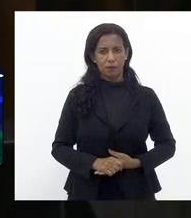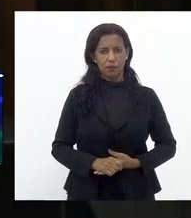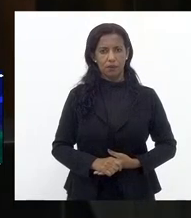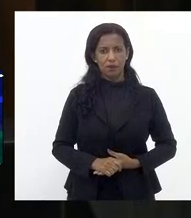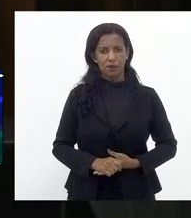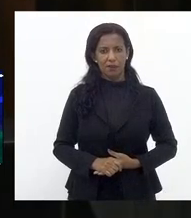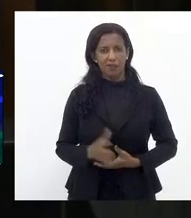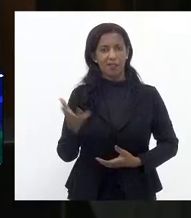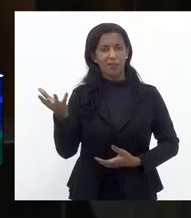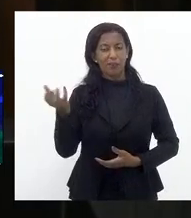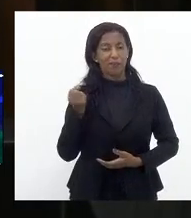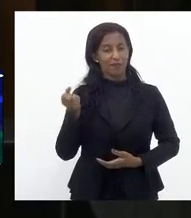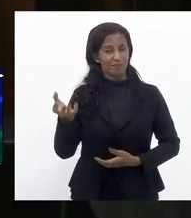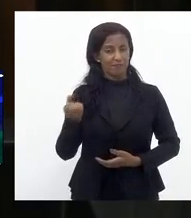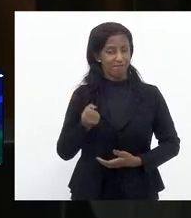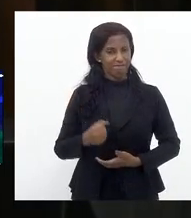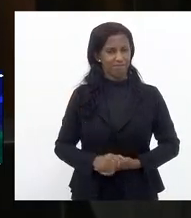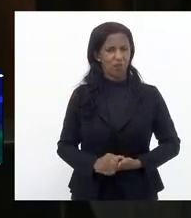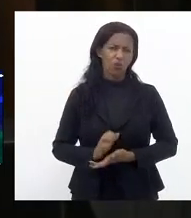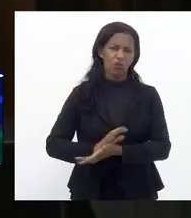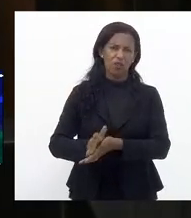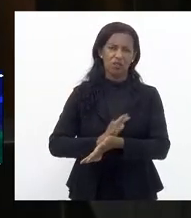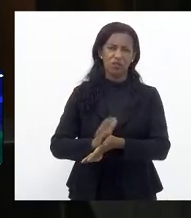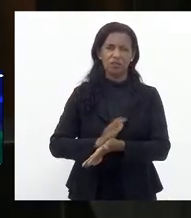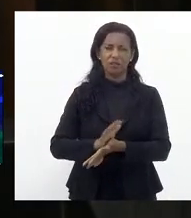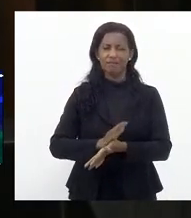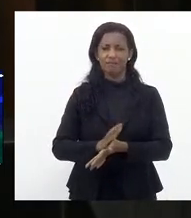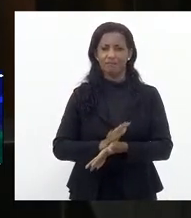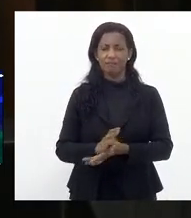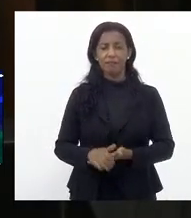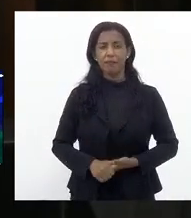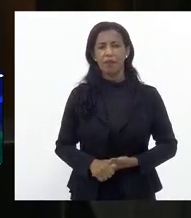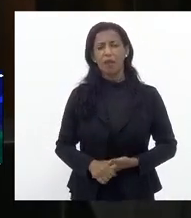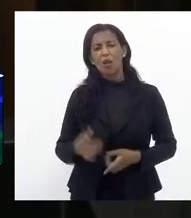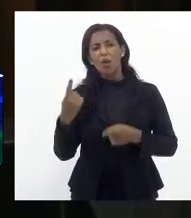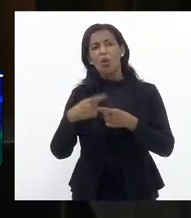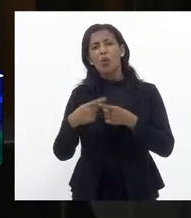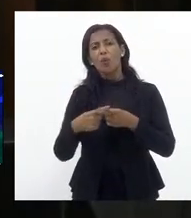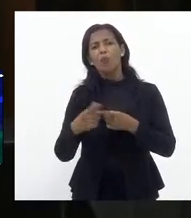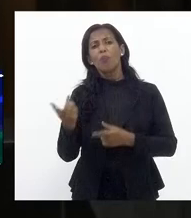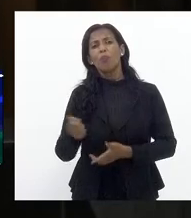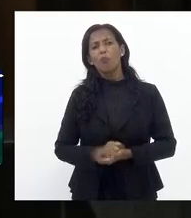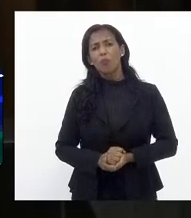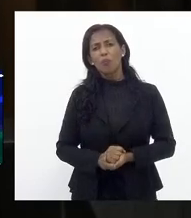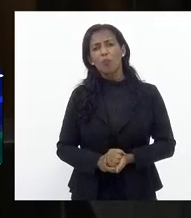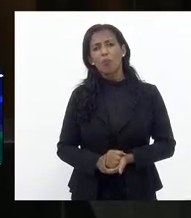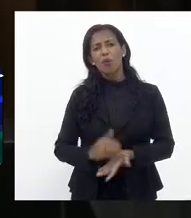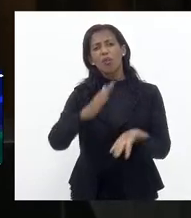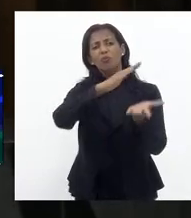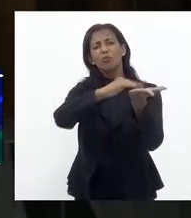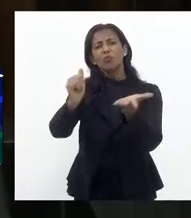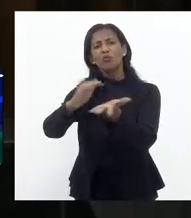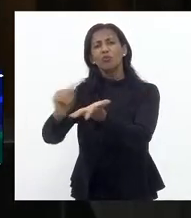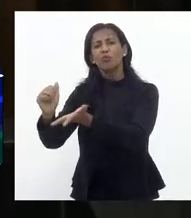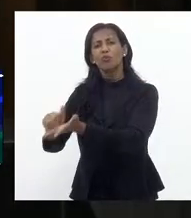da sua pensão. Isso é uma covardia. Por que não cortar o número de secretarias